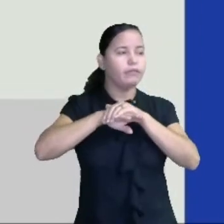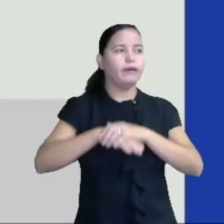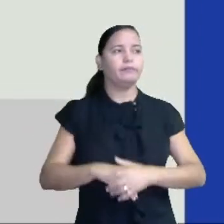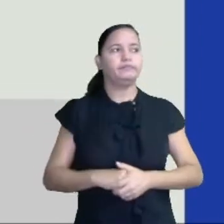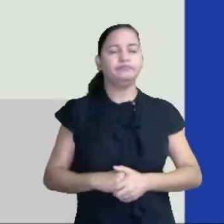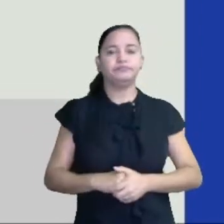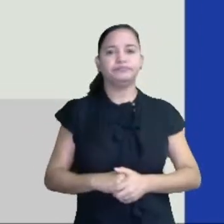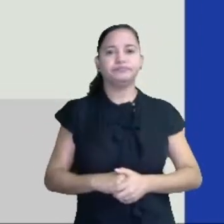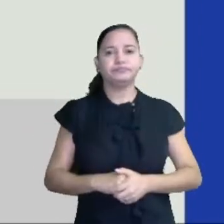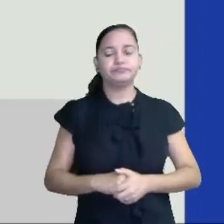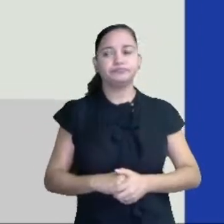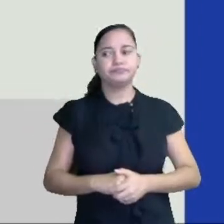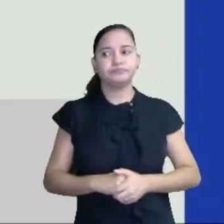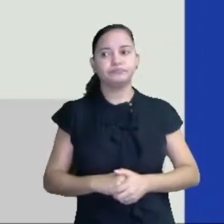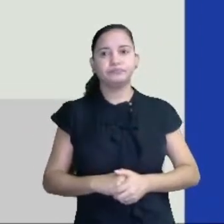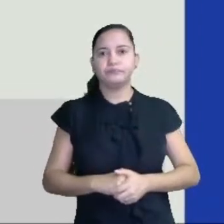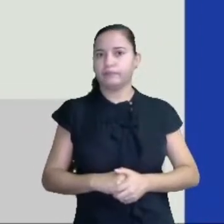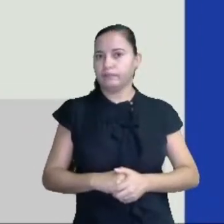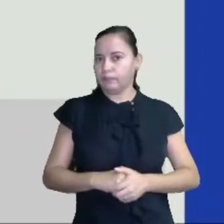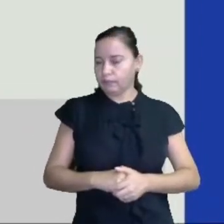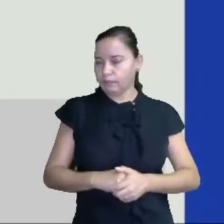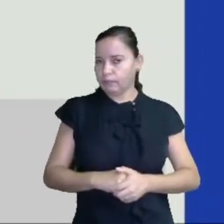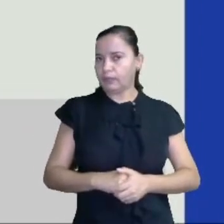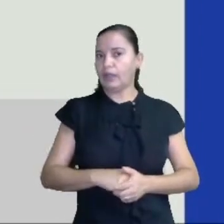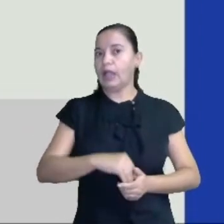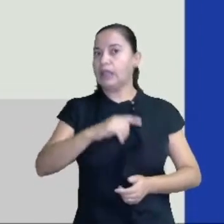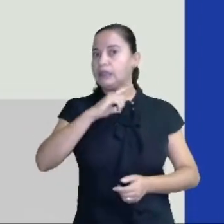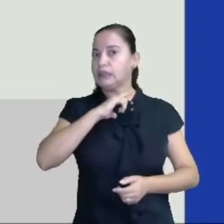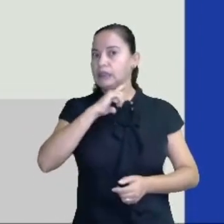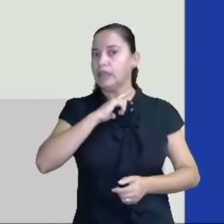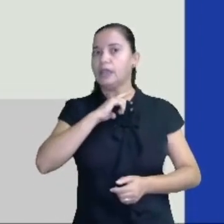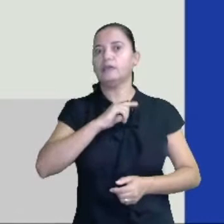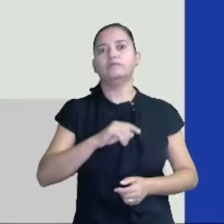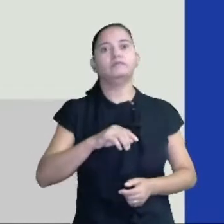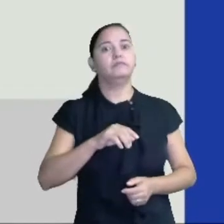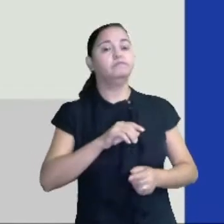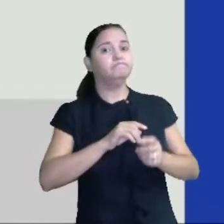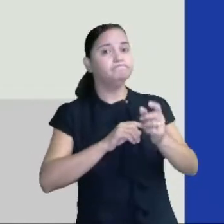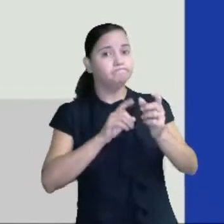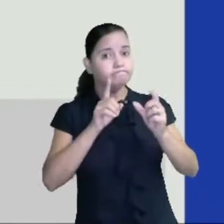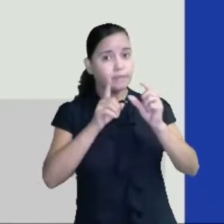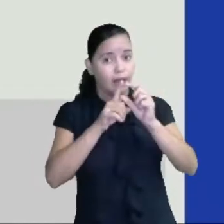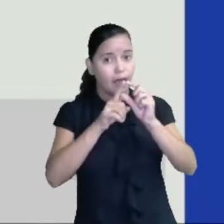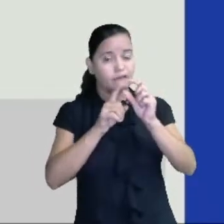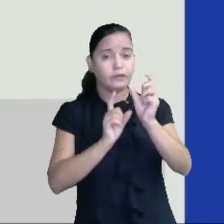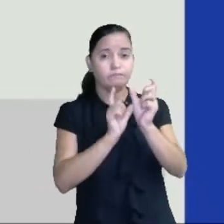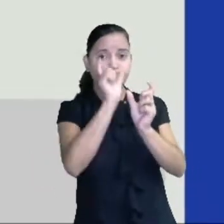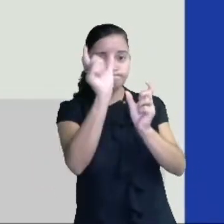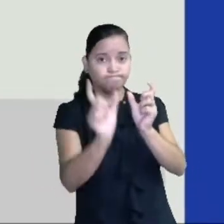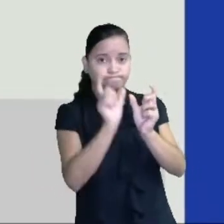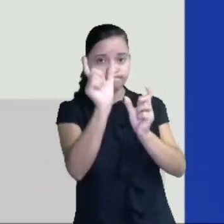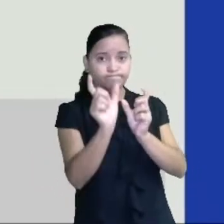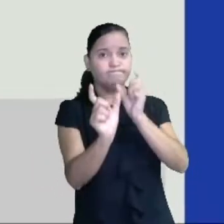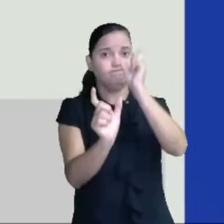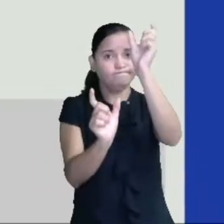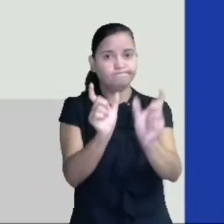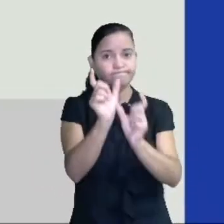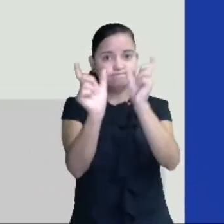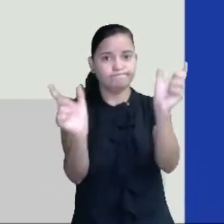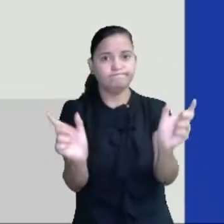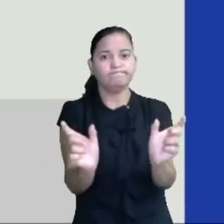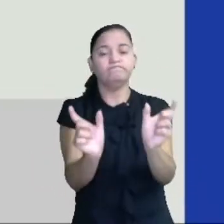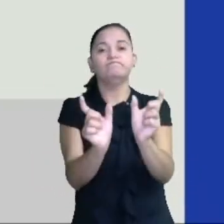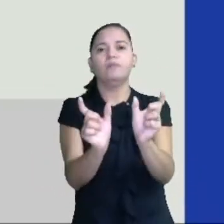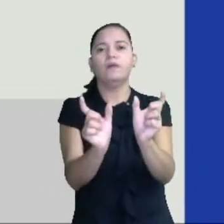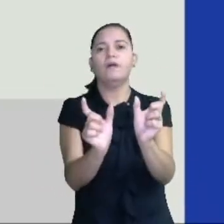Outra coisa será a definição de morfemas. Sim, muita gente